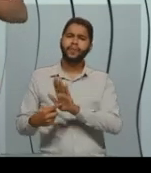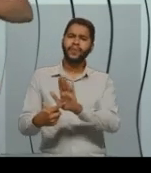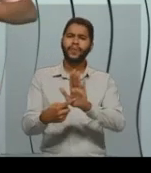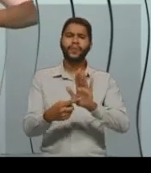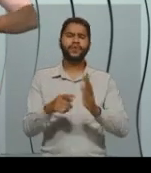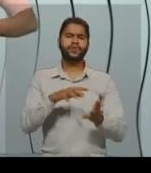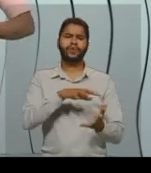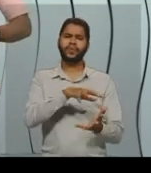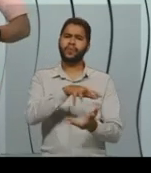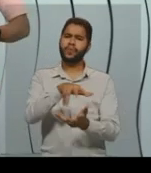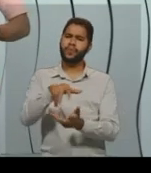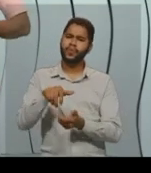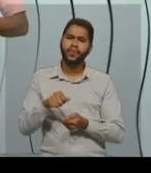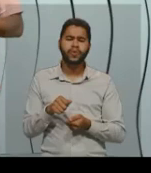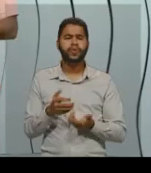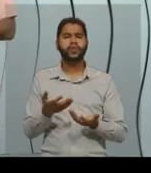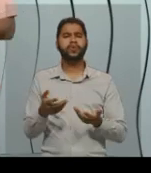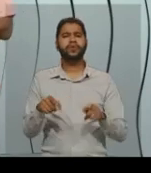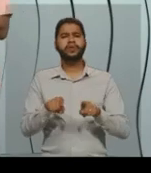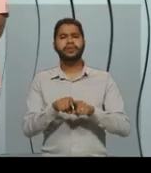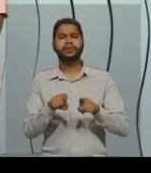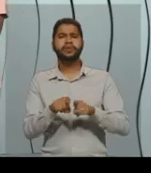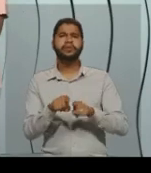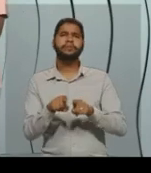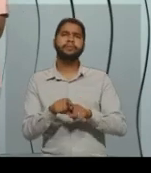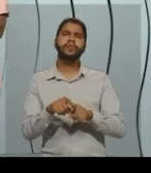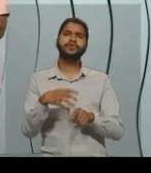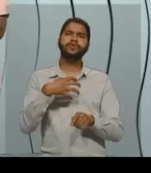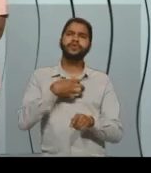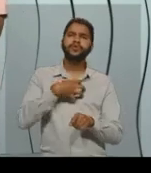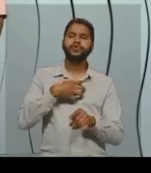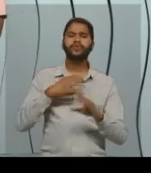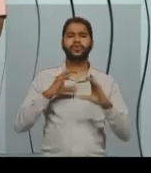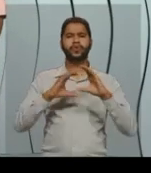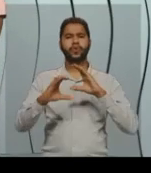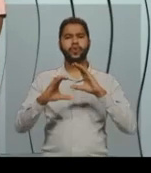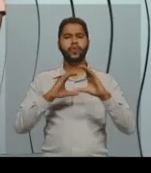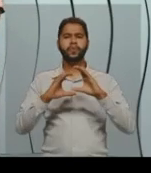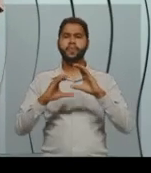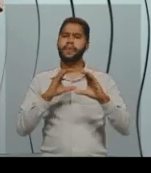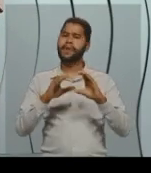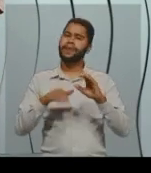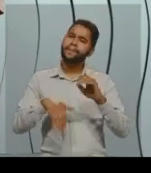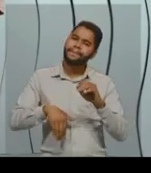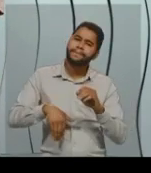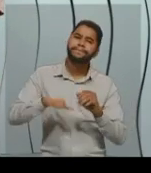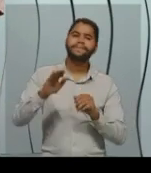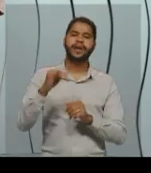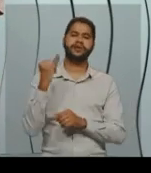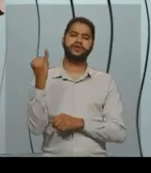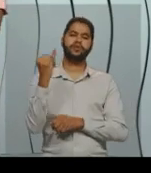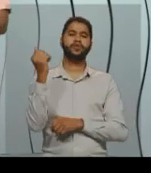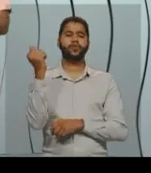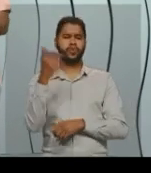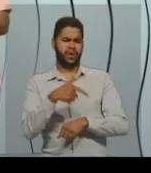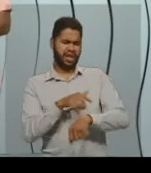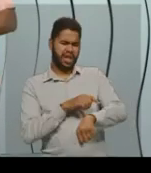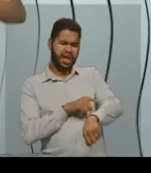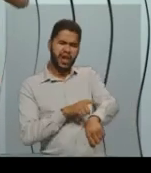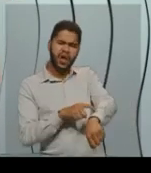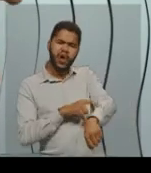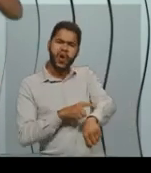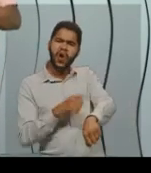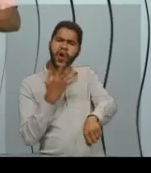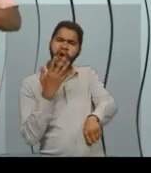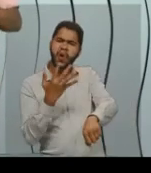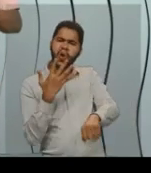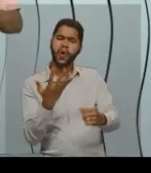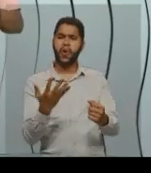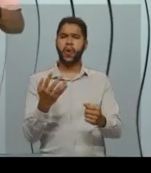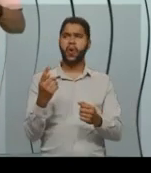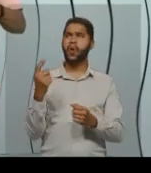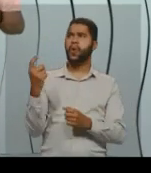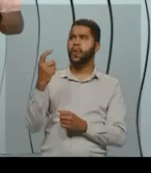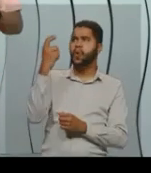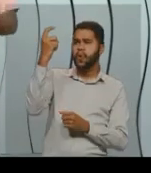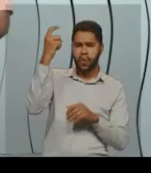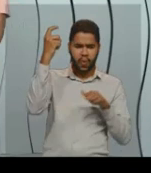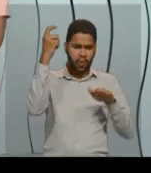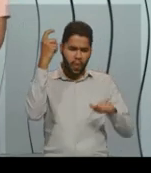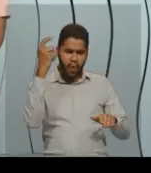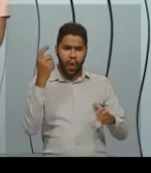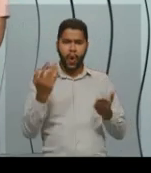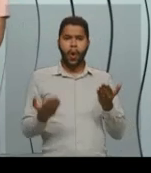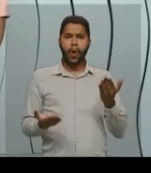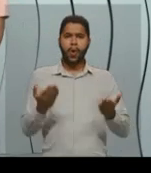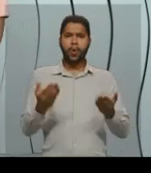mundo, a capacidade de sentir, de se comunicar, é muito mais essencial do que a cor da pele, do que o tamanho, do que o